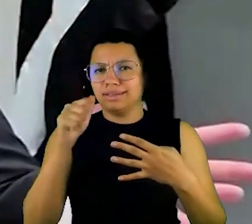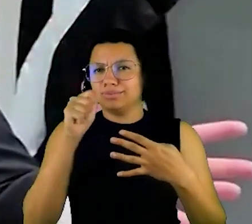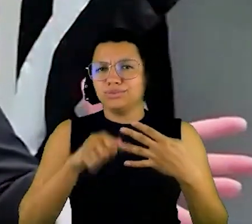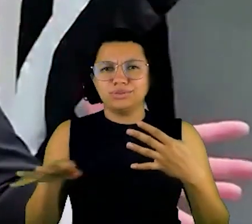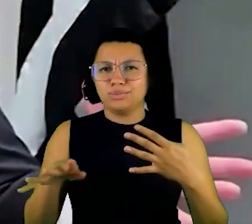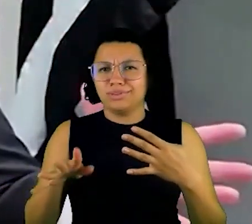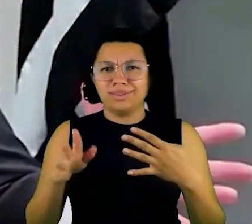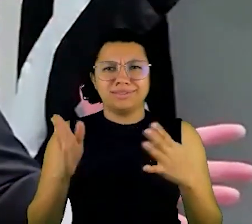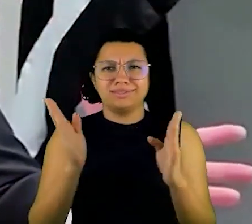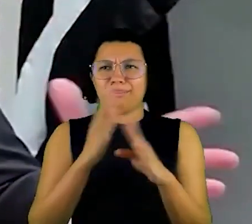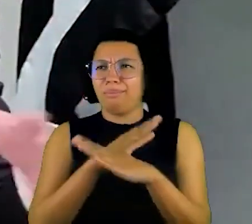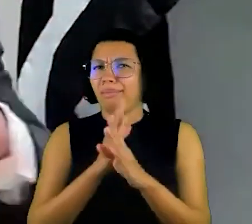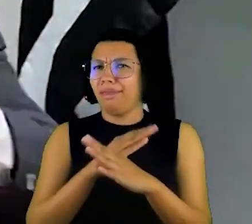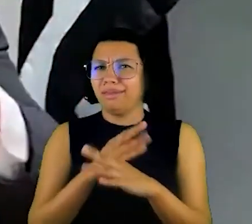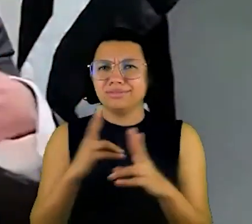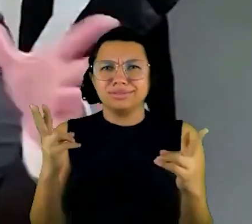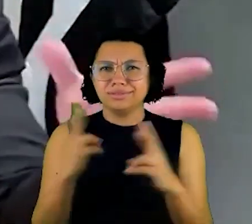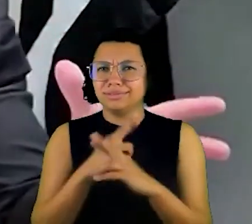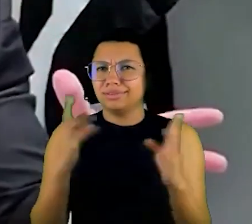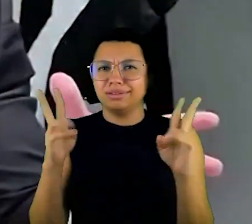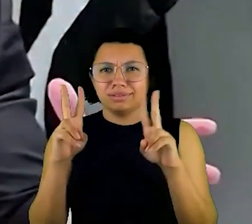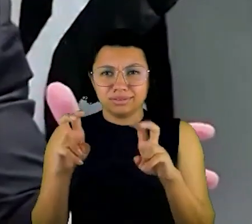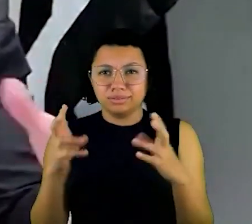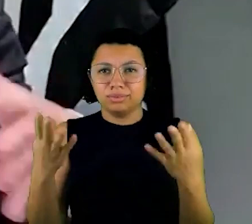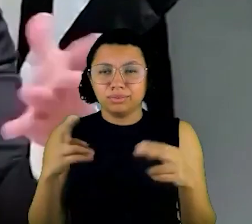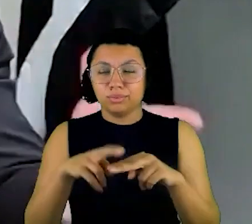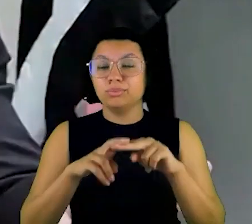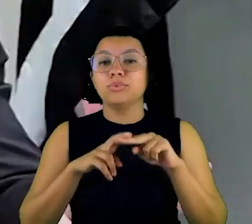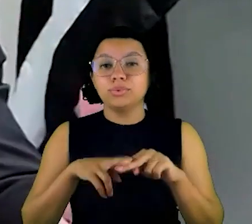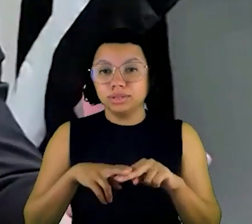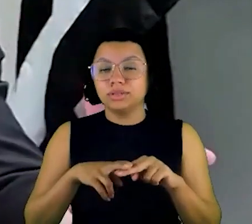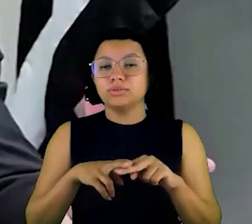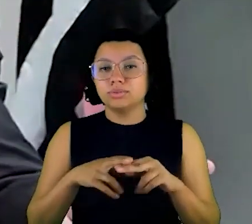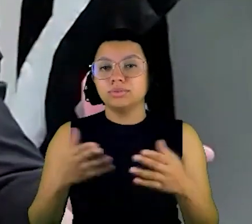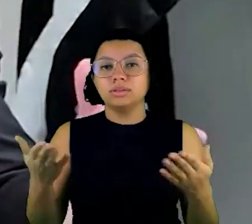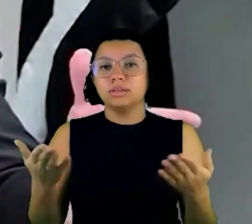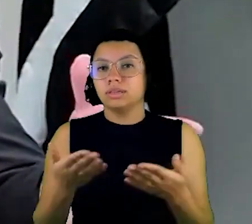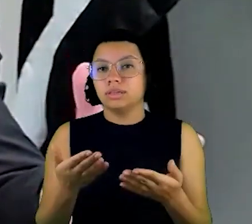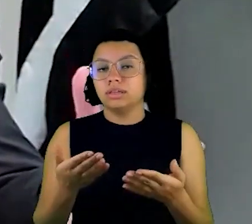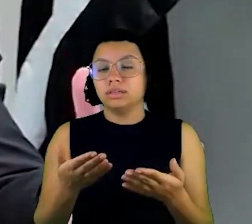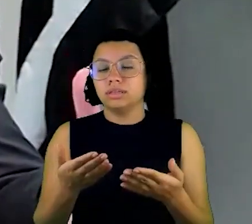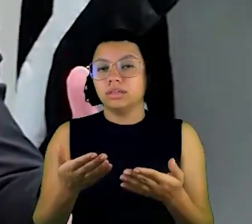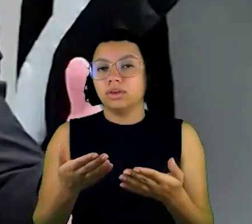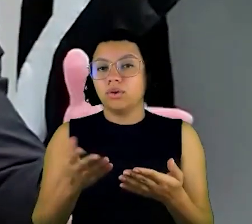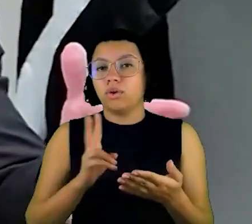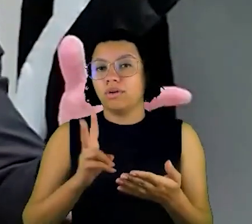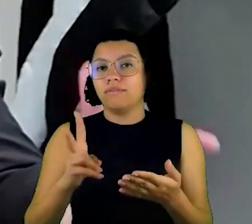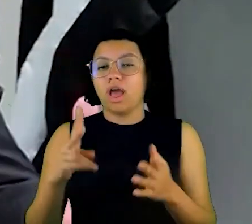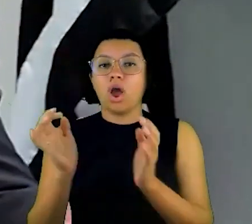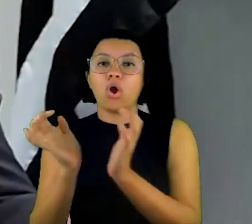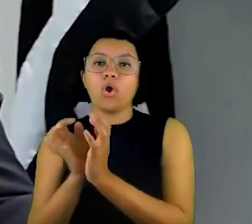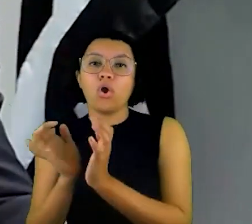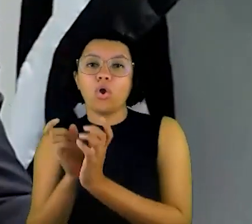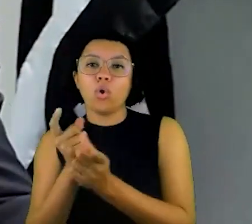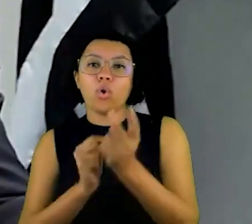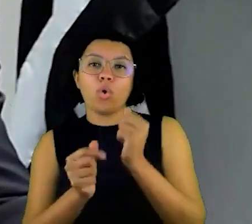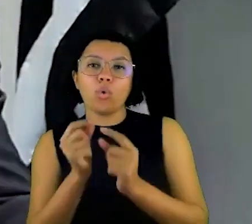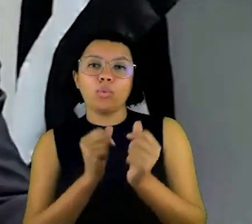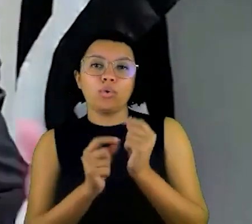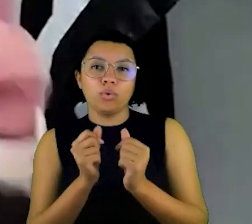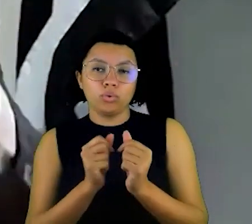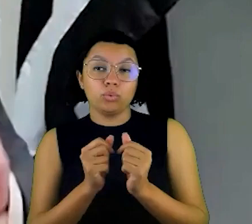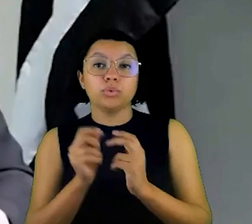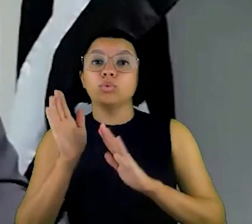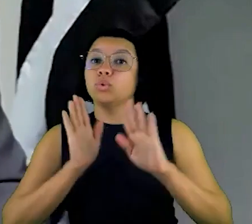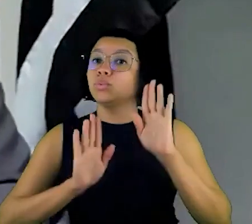completamente desgovernada a respeito desse assunto, né? Por isso que se consagrou a locução grupo econômico.